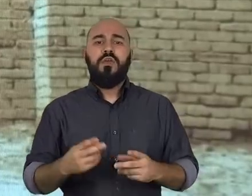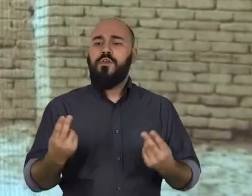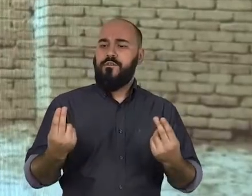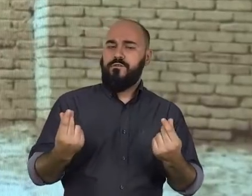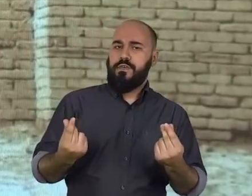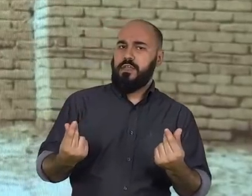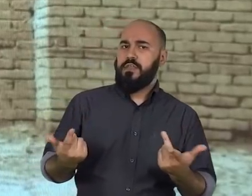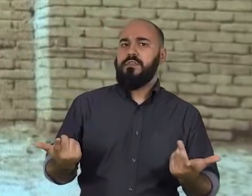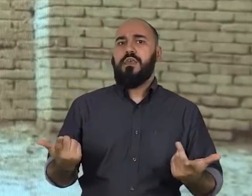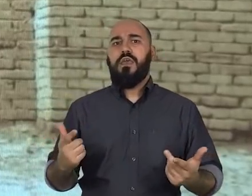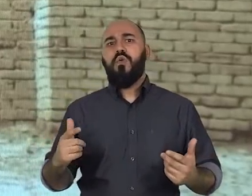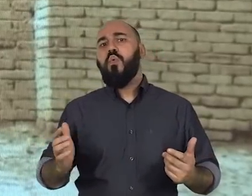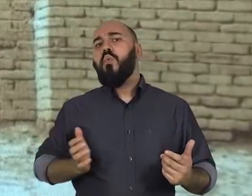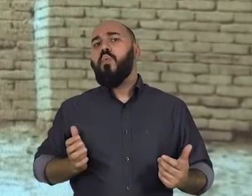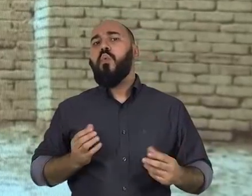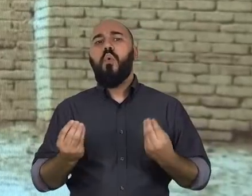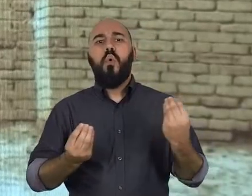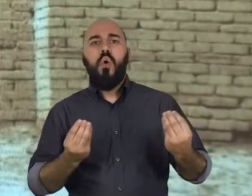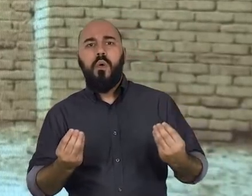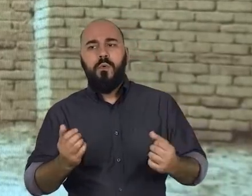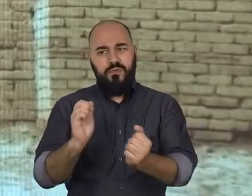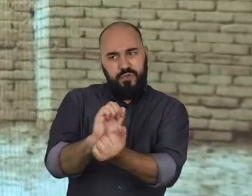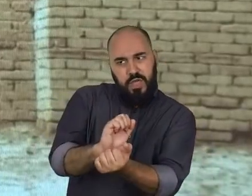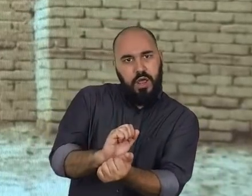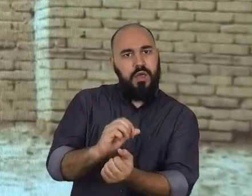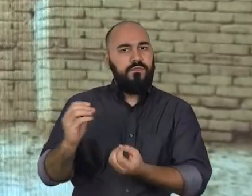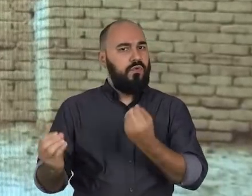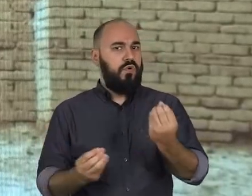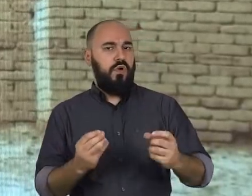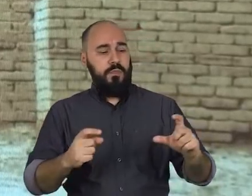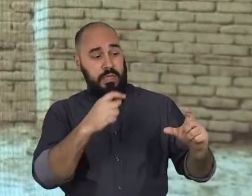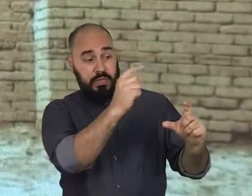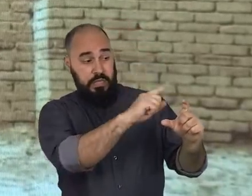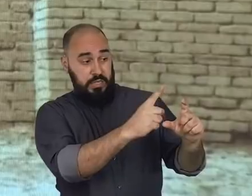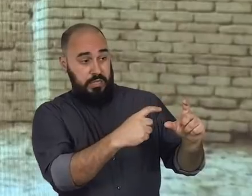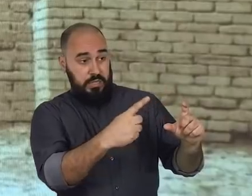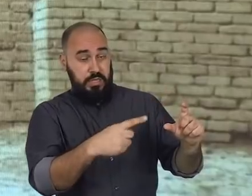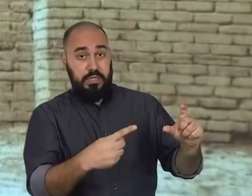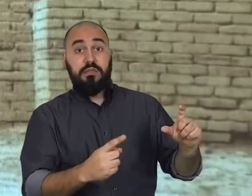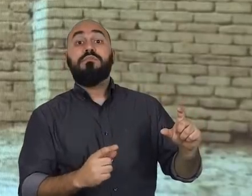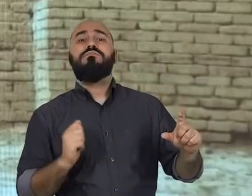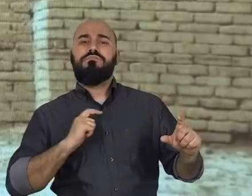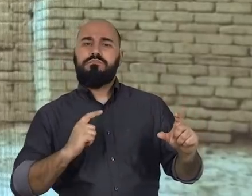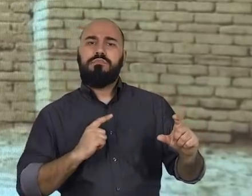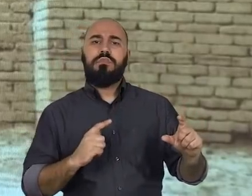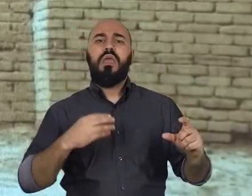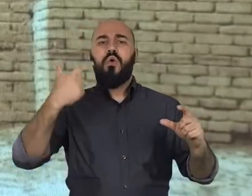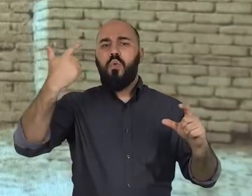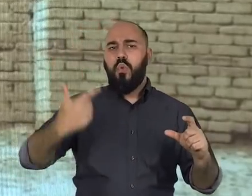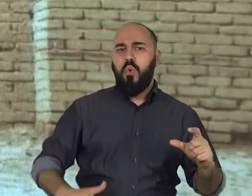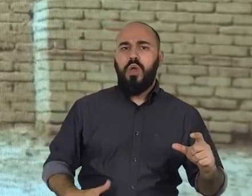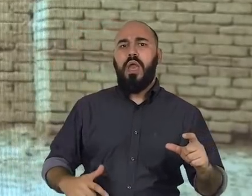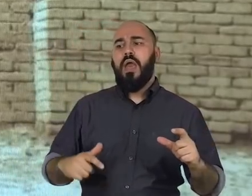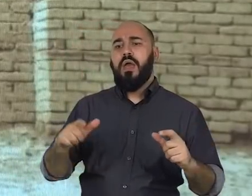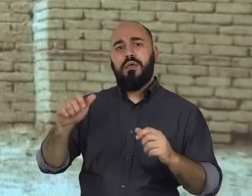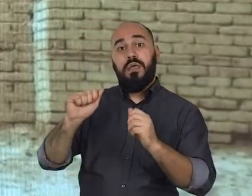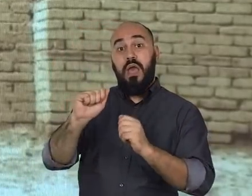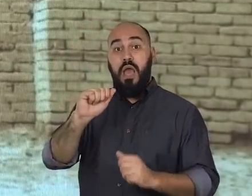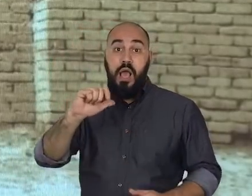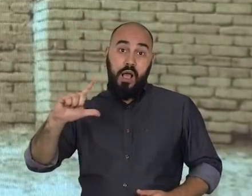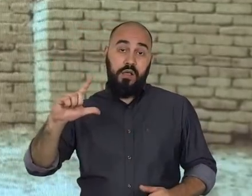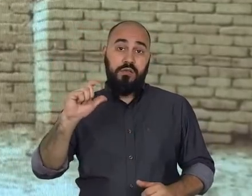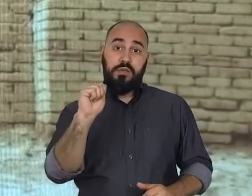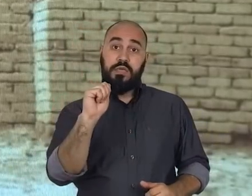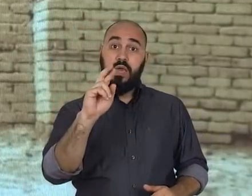na Babilônia. Aquelas tabuinhas de argila têm o nome do assentamento central, onde eles ficaram ali, o assentamento de